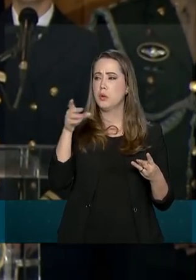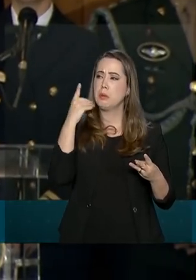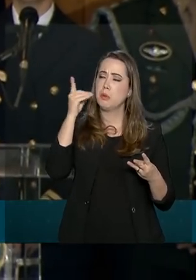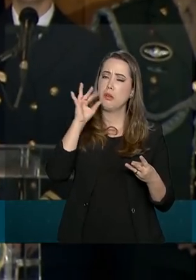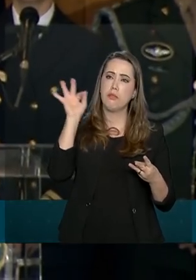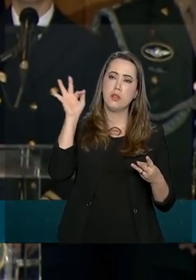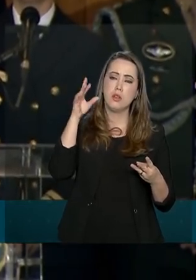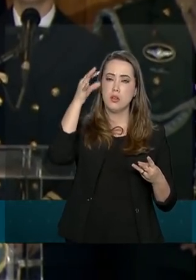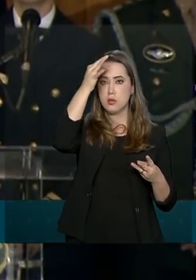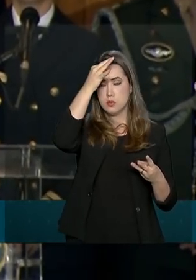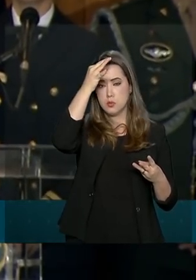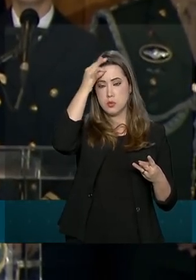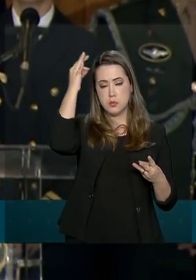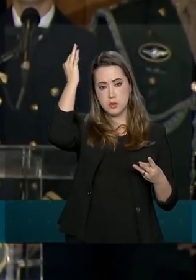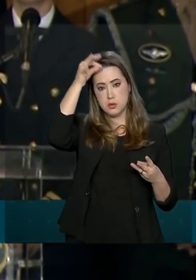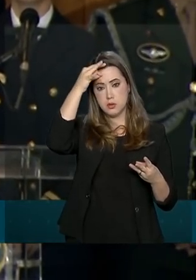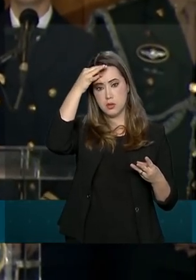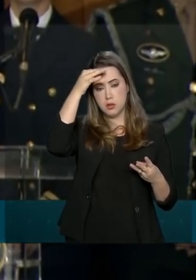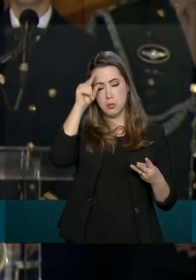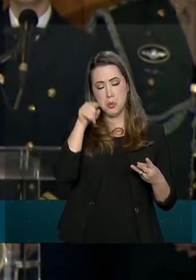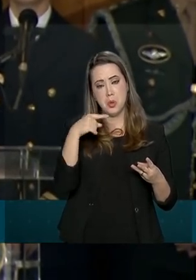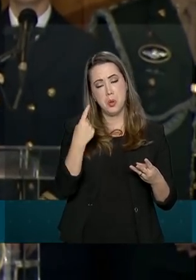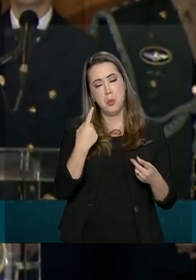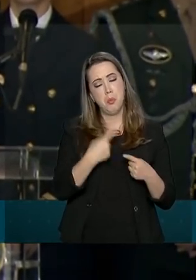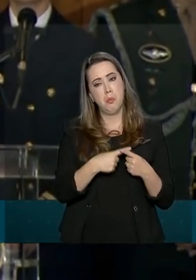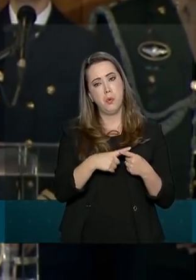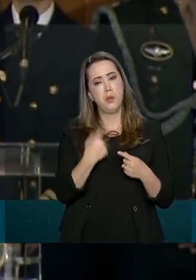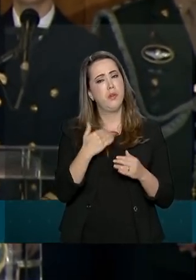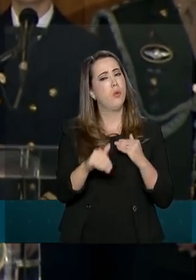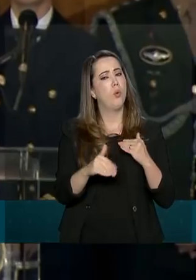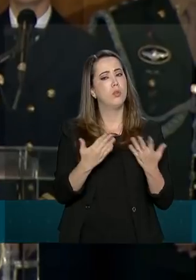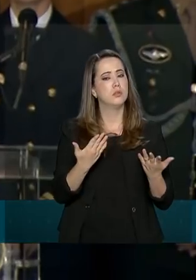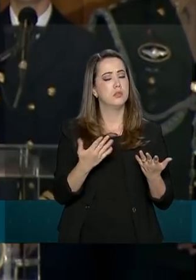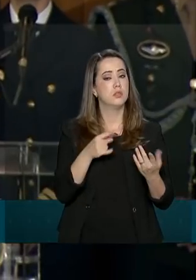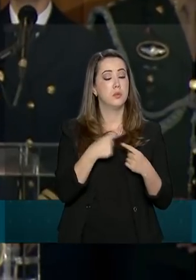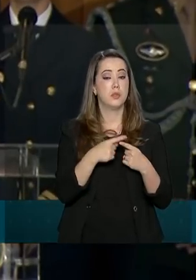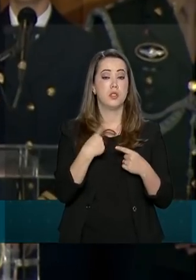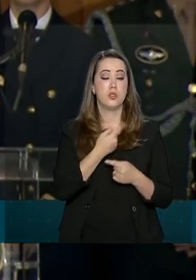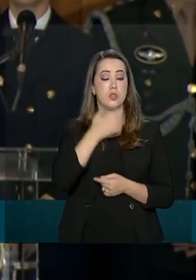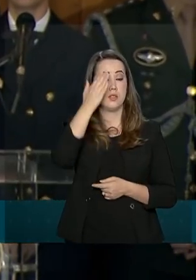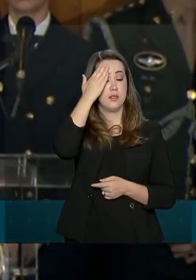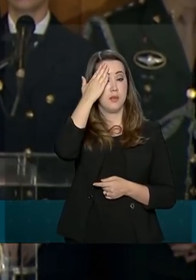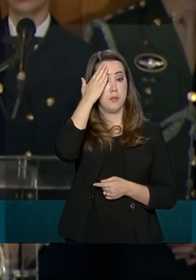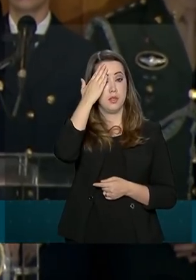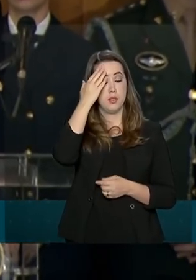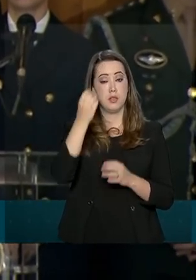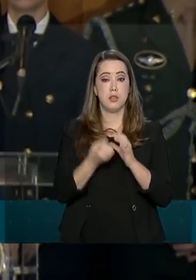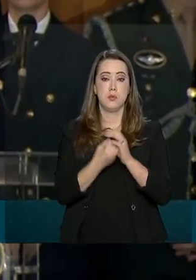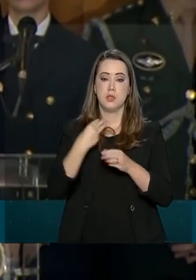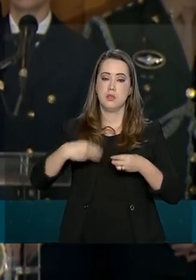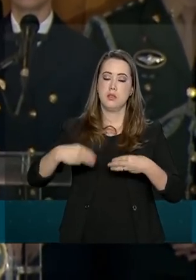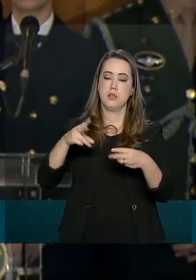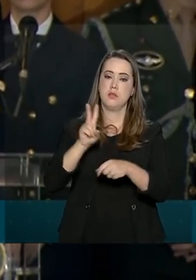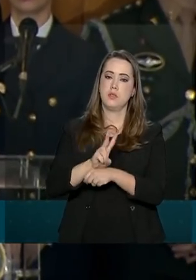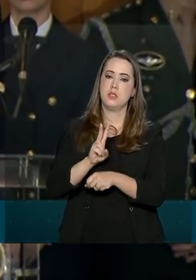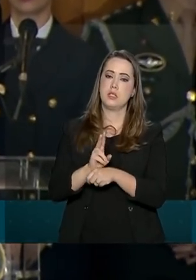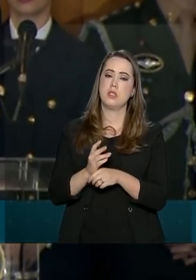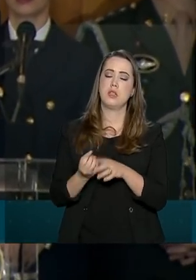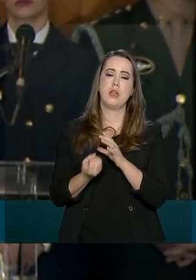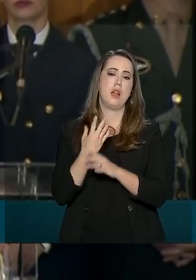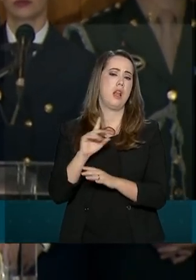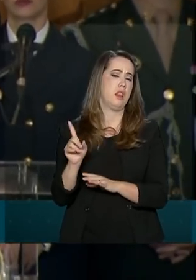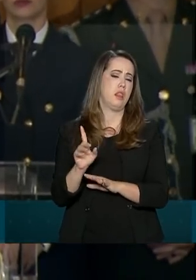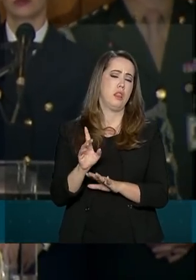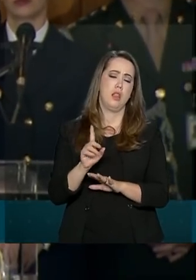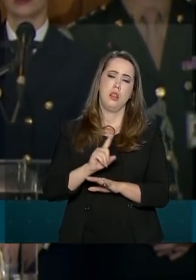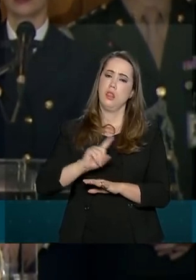nós sabíamos, naquele momento, João Fernando, que a defesa estava sendo criada não por uma necessidade